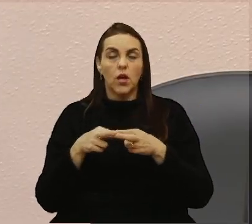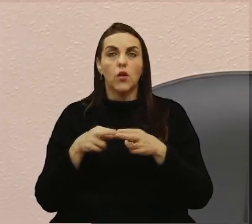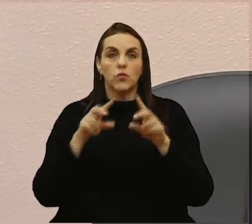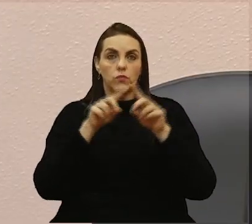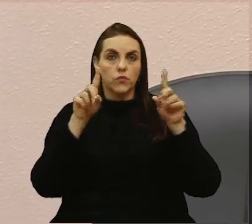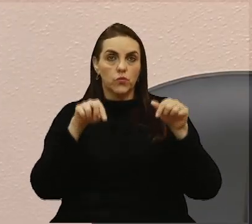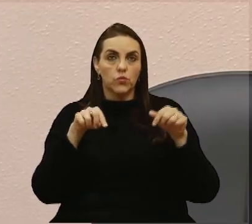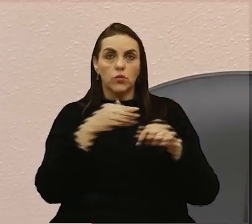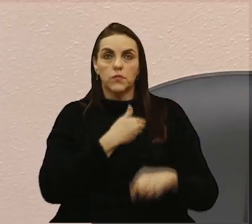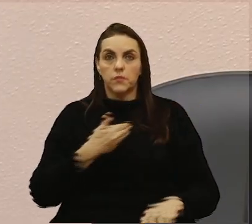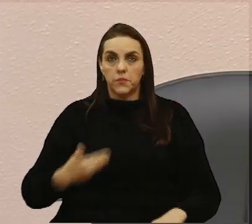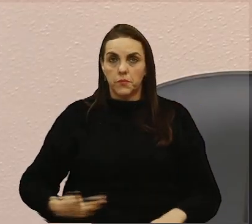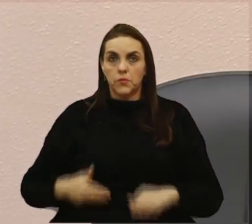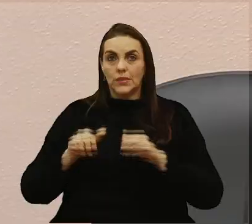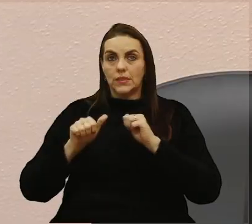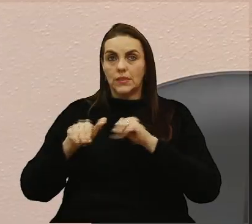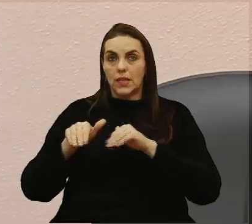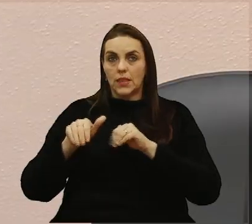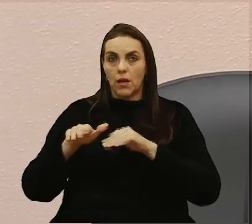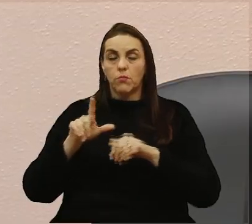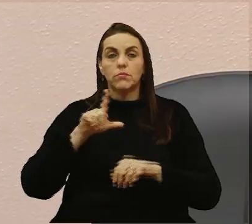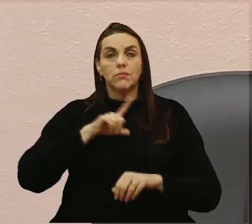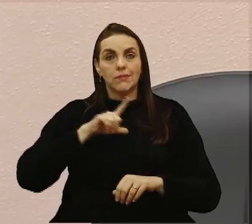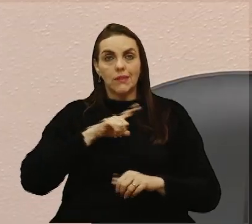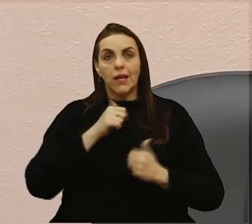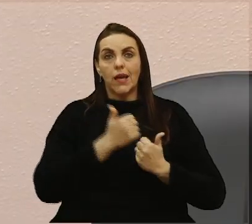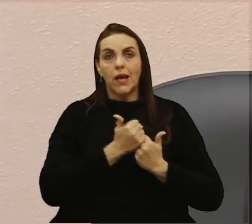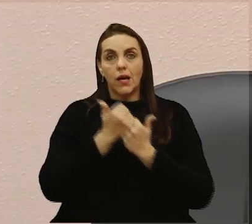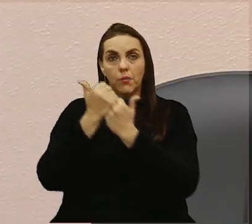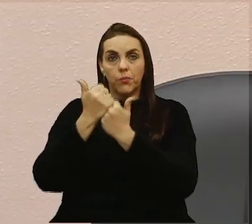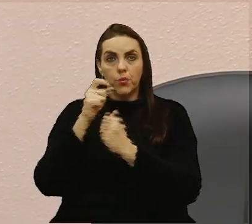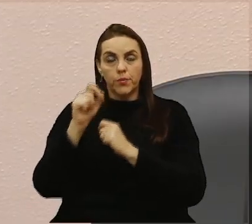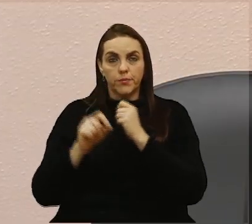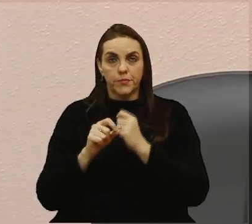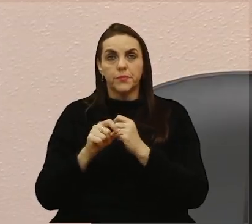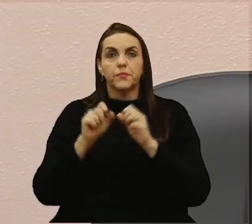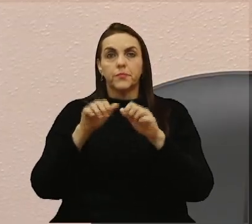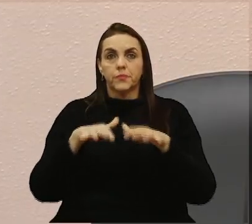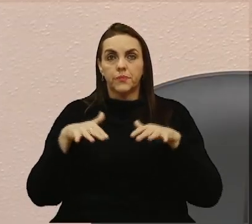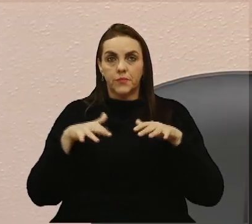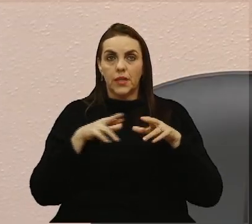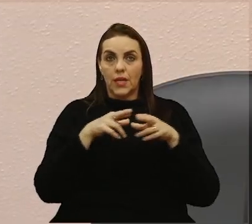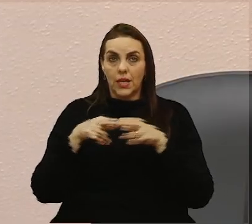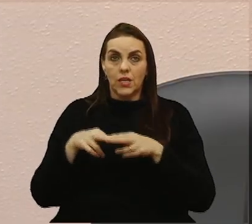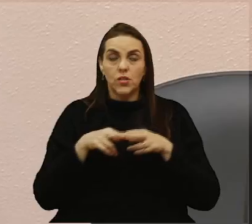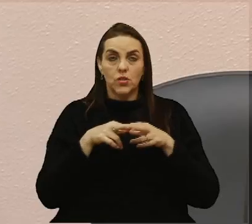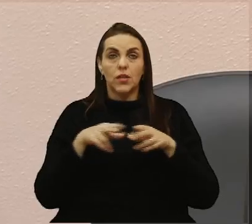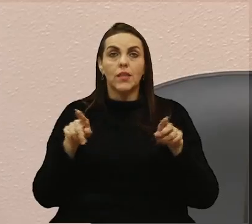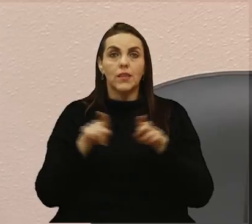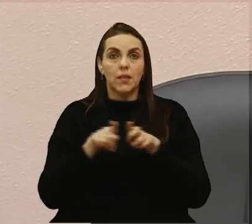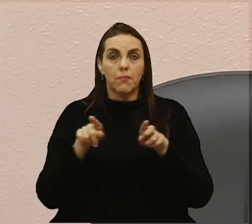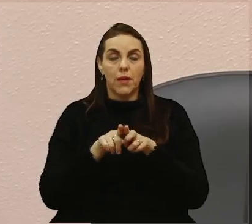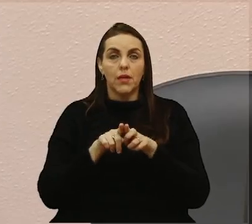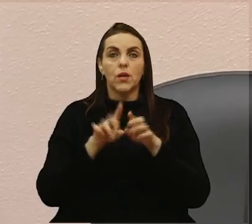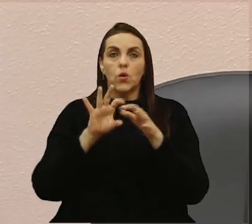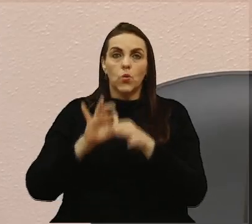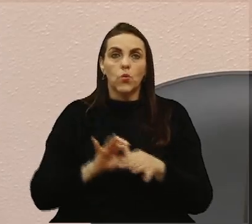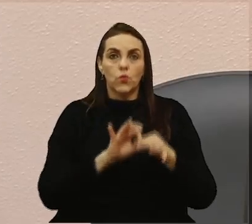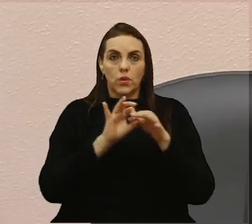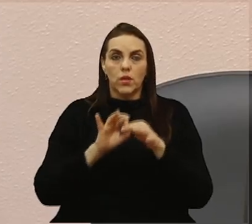de setembro, ele tem o apoio do Parlamento Regional e também da União Brasileira de Vereadores, a